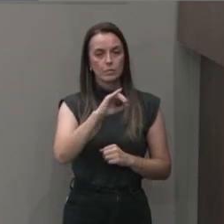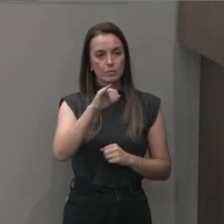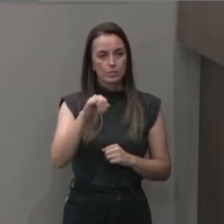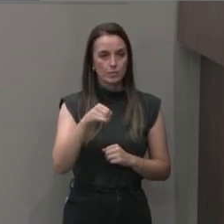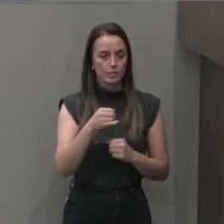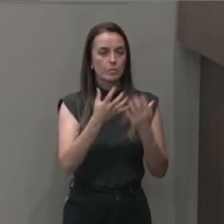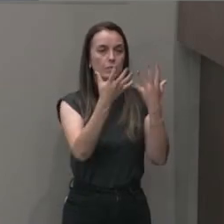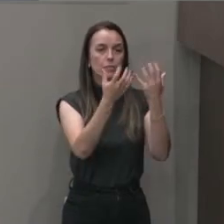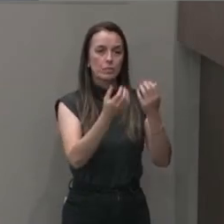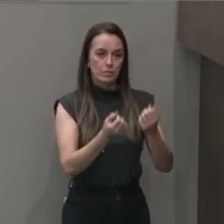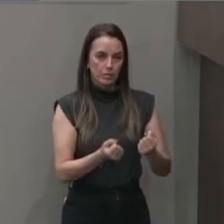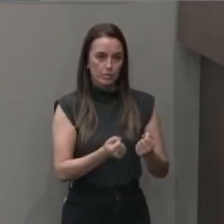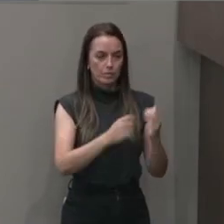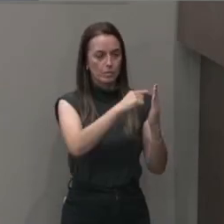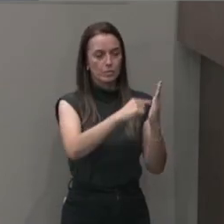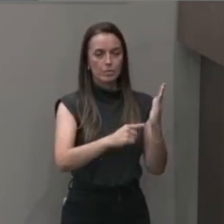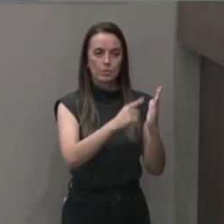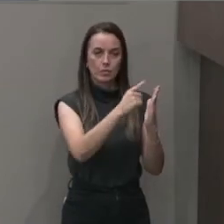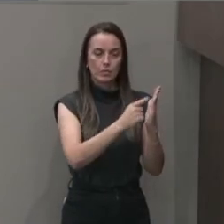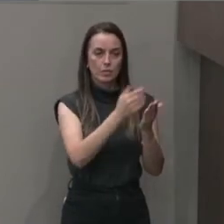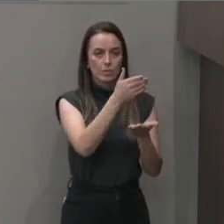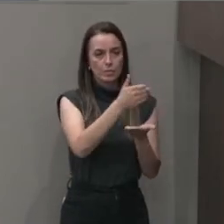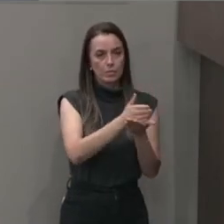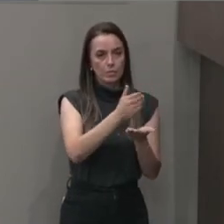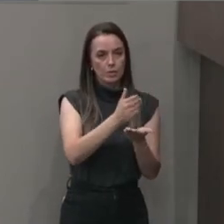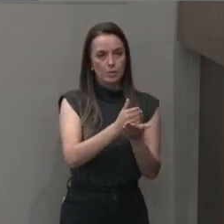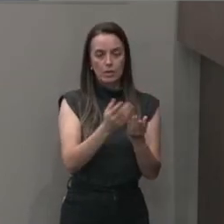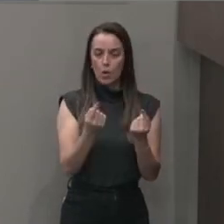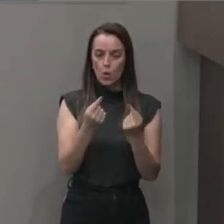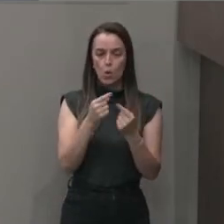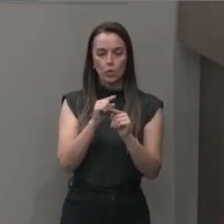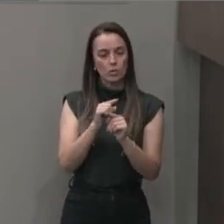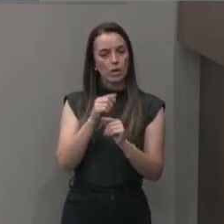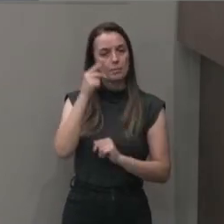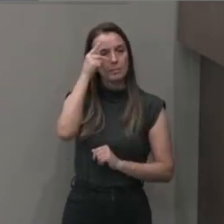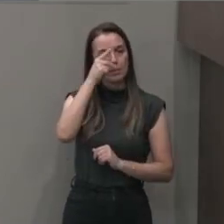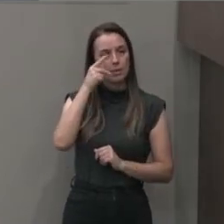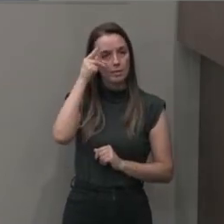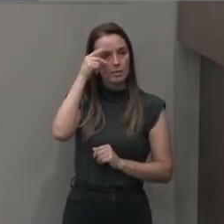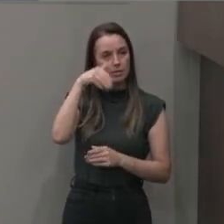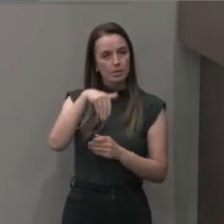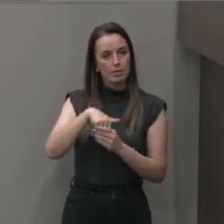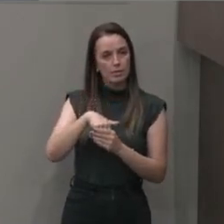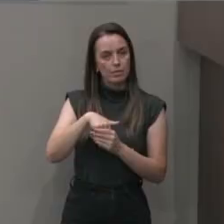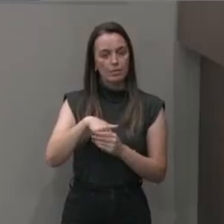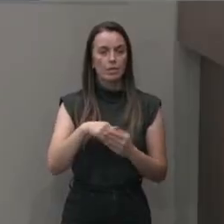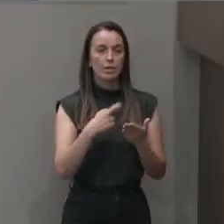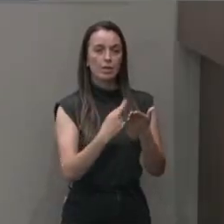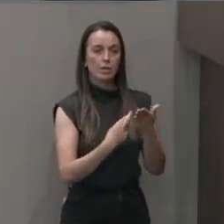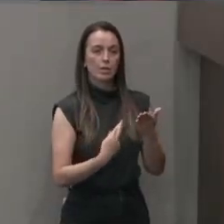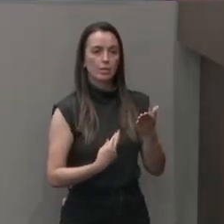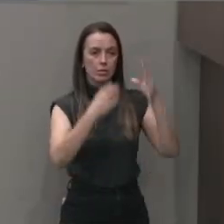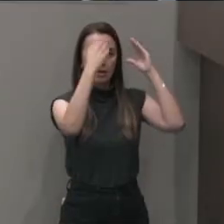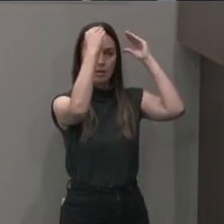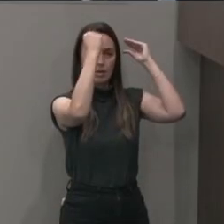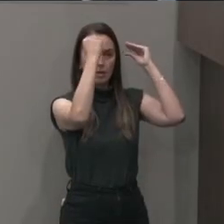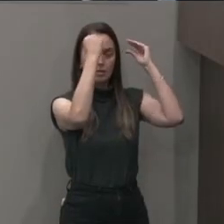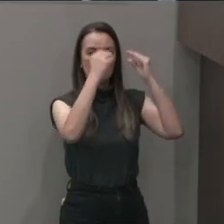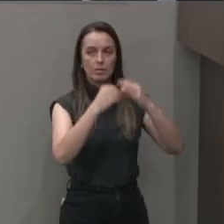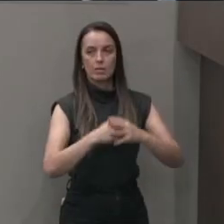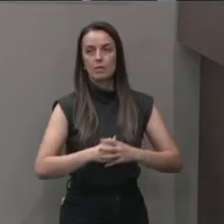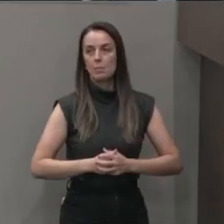veto parcial, com voto contrário da vereadora Marina Bernardes. Relatora, vereadora Ada Cristina Munareto.